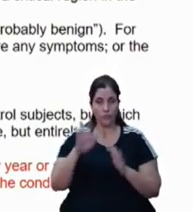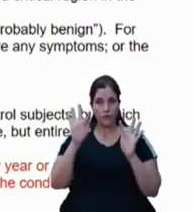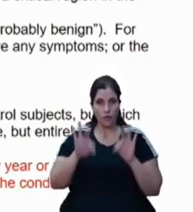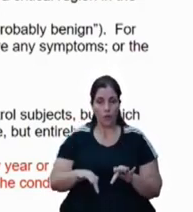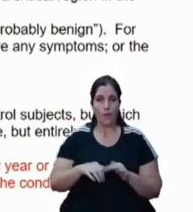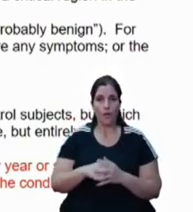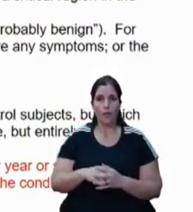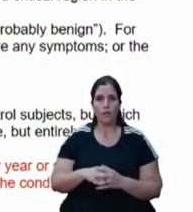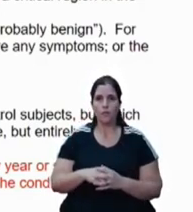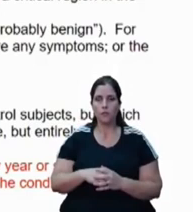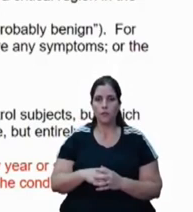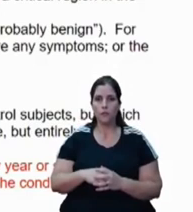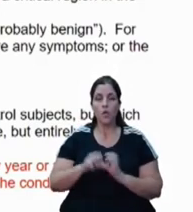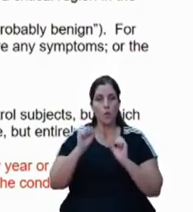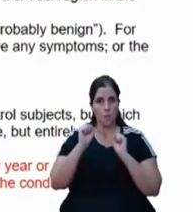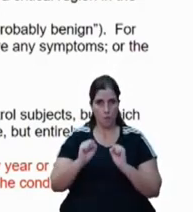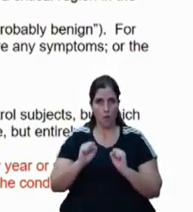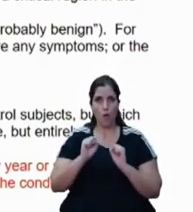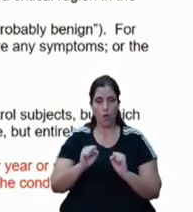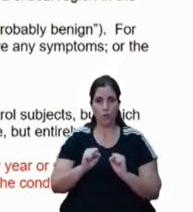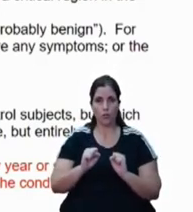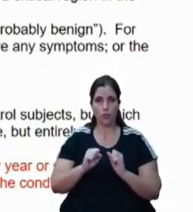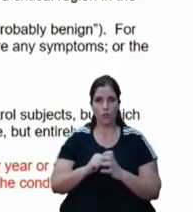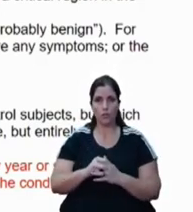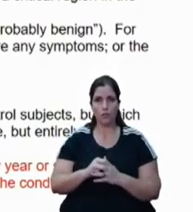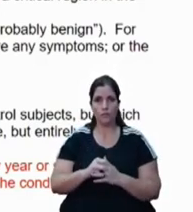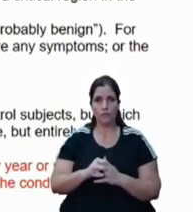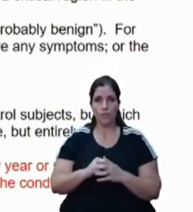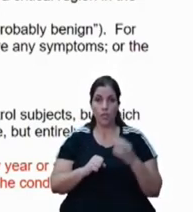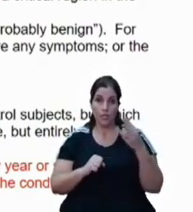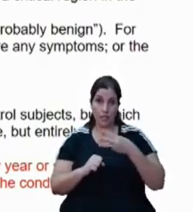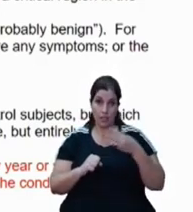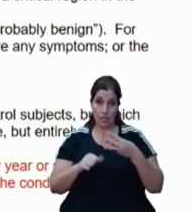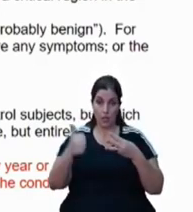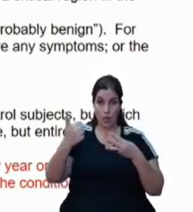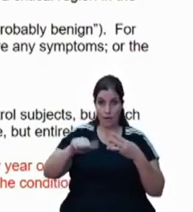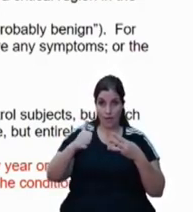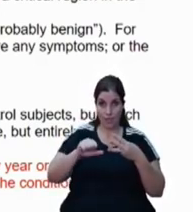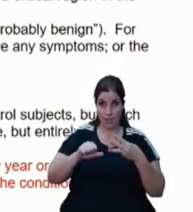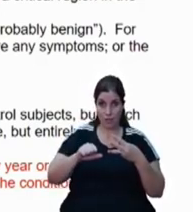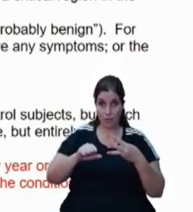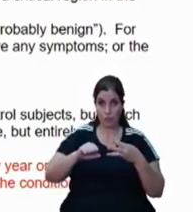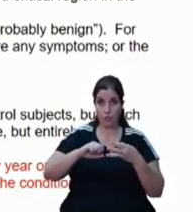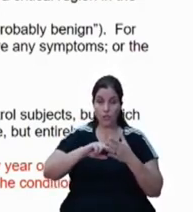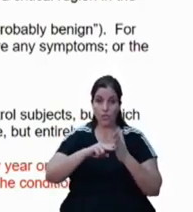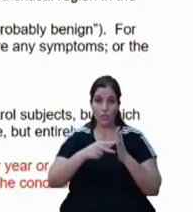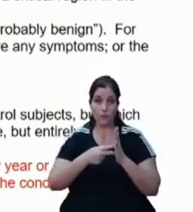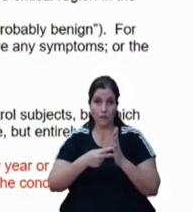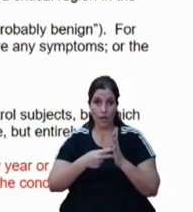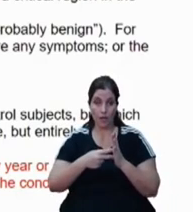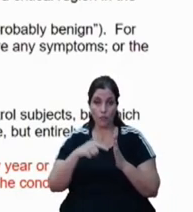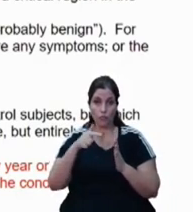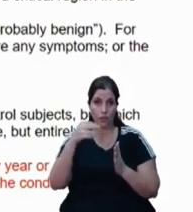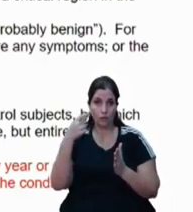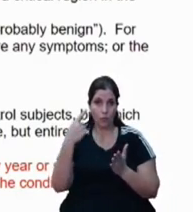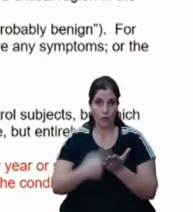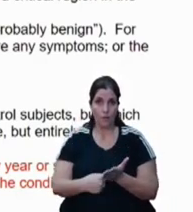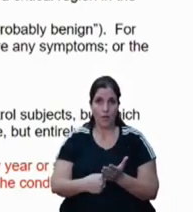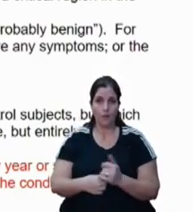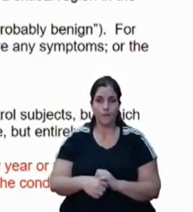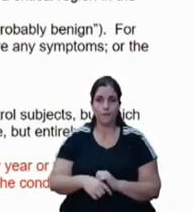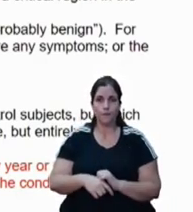Finalmente, é possível que, terceiro, a variação é de significado incerto. Variações